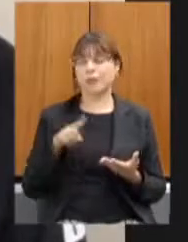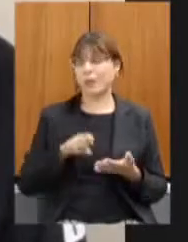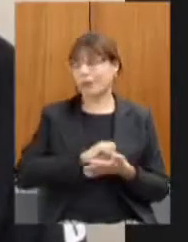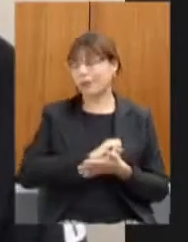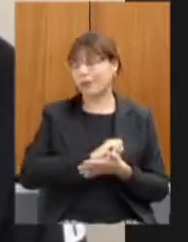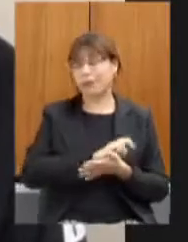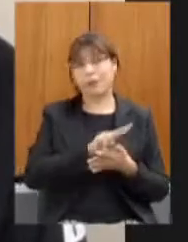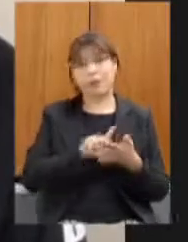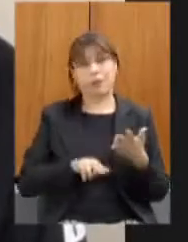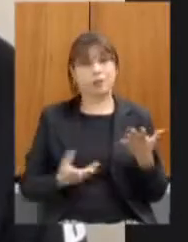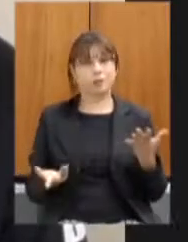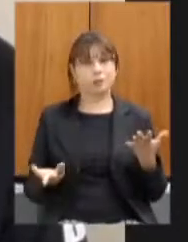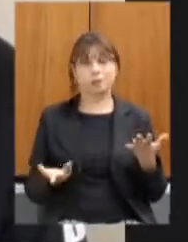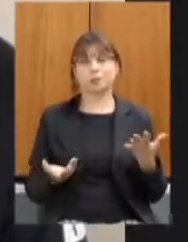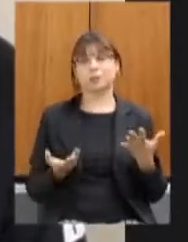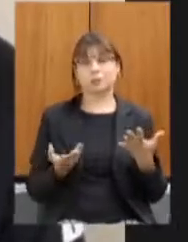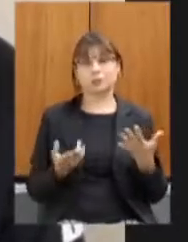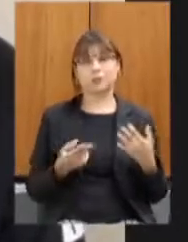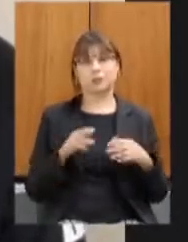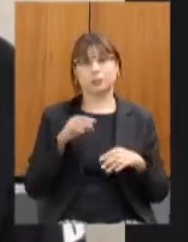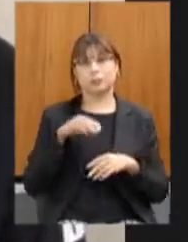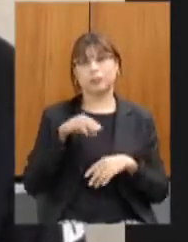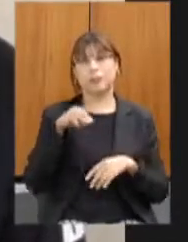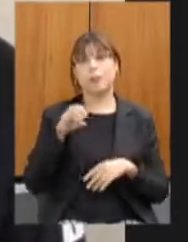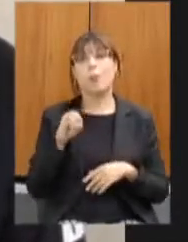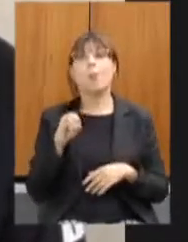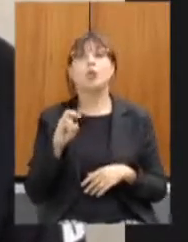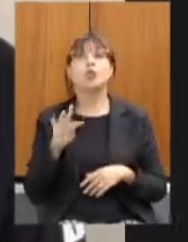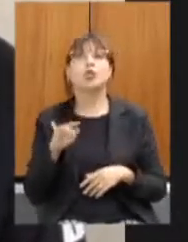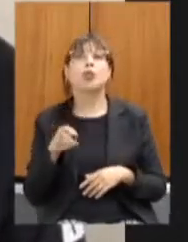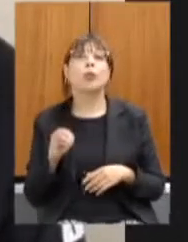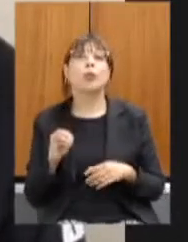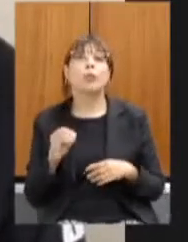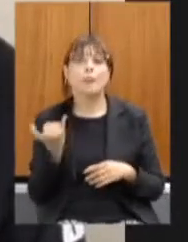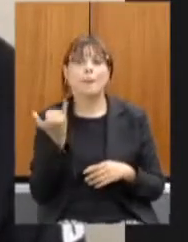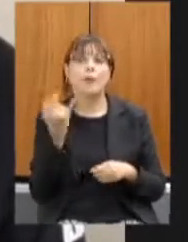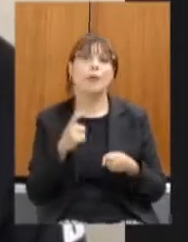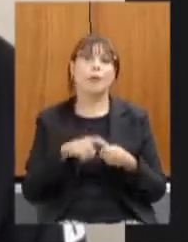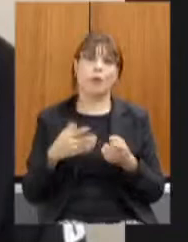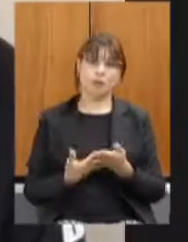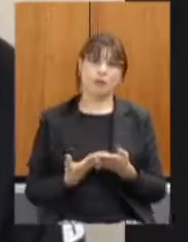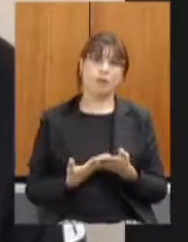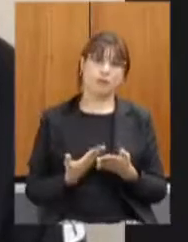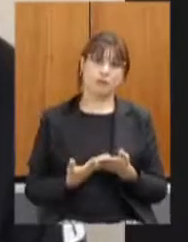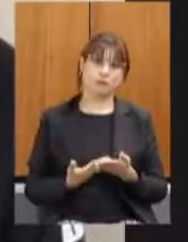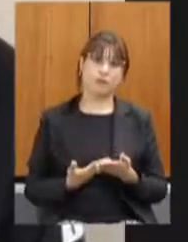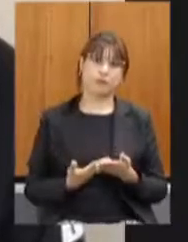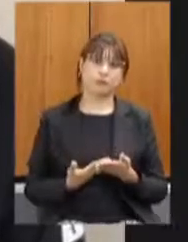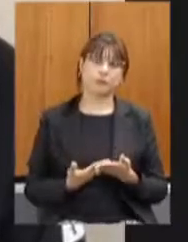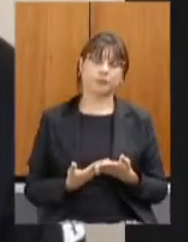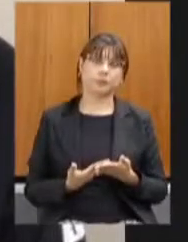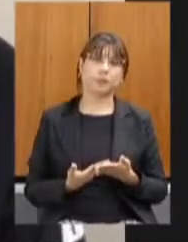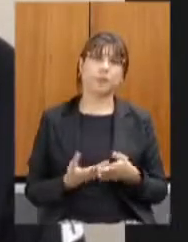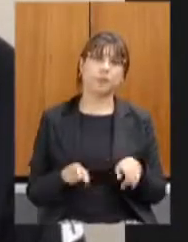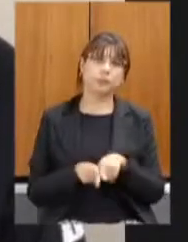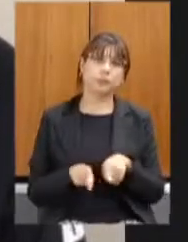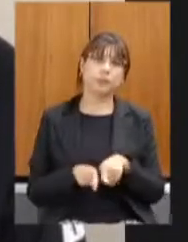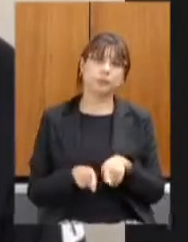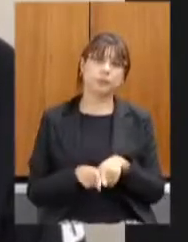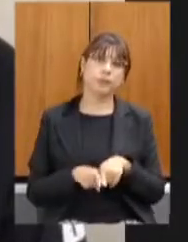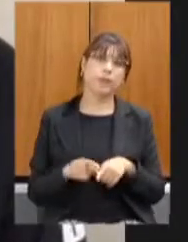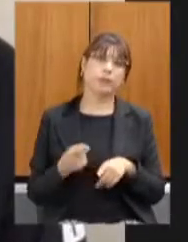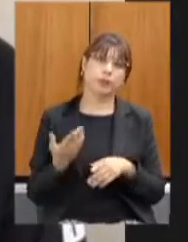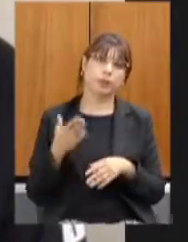mas aqui foi mais oficialmente a secretaria de saúde dentro do cabra ela não tem esforço ali de demonstrar